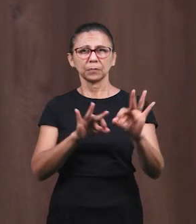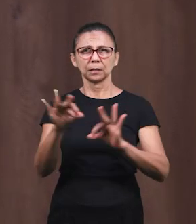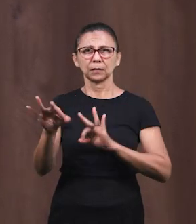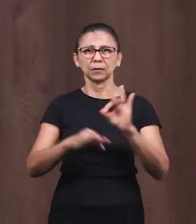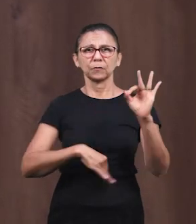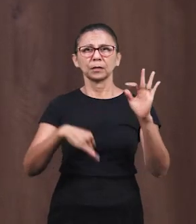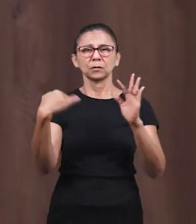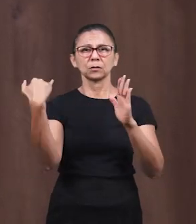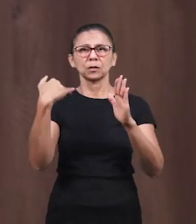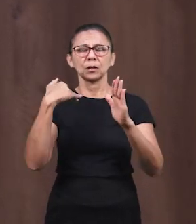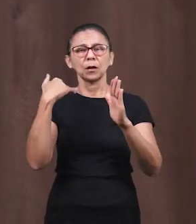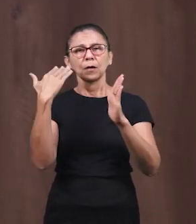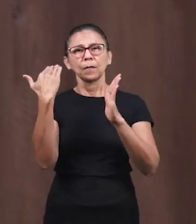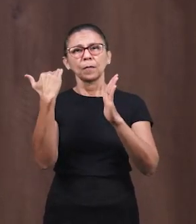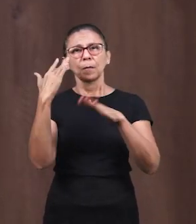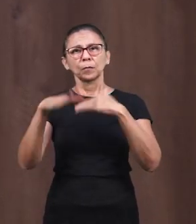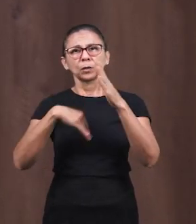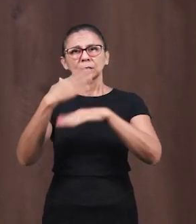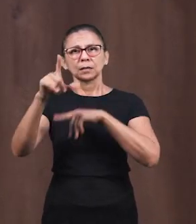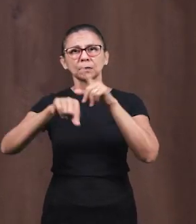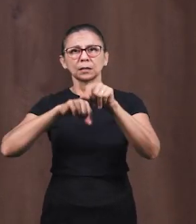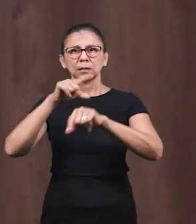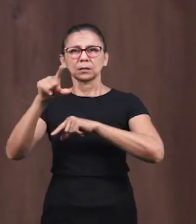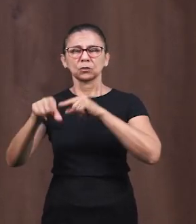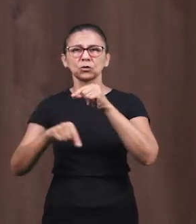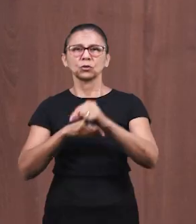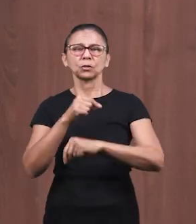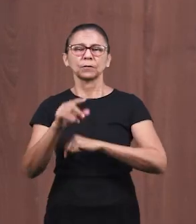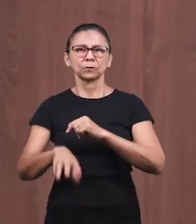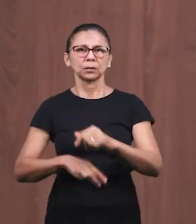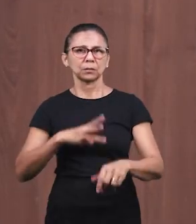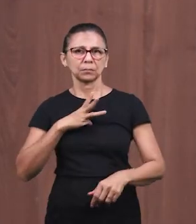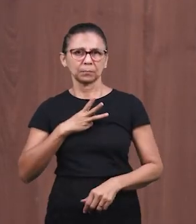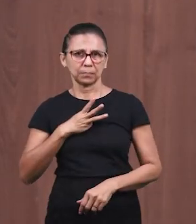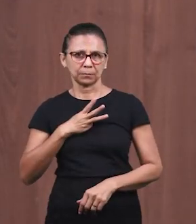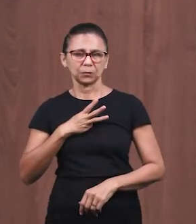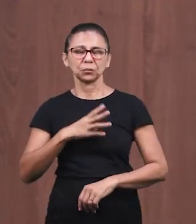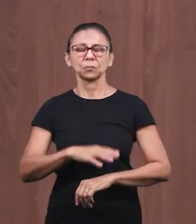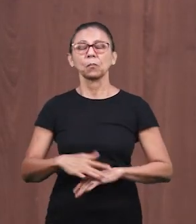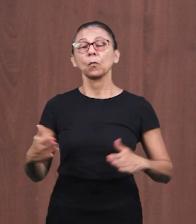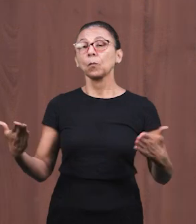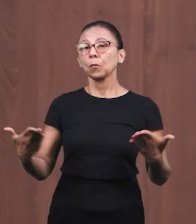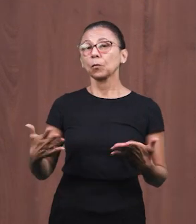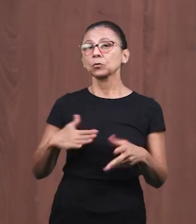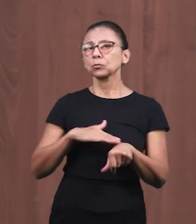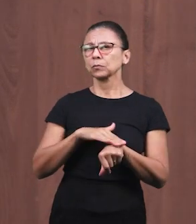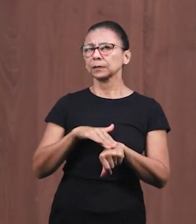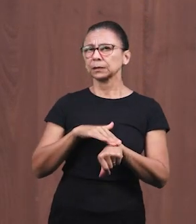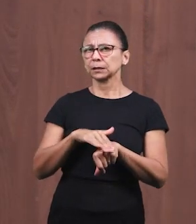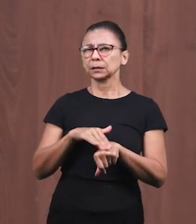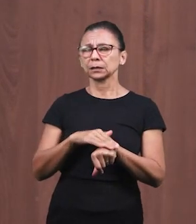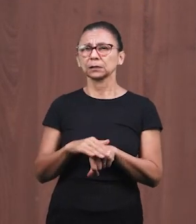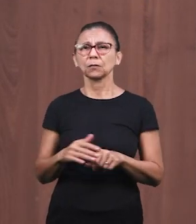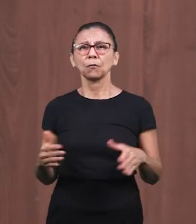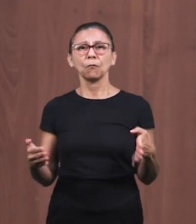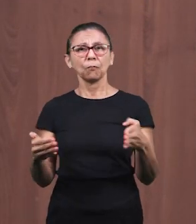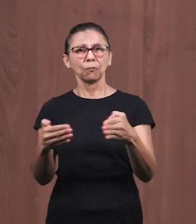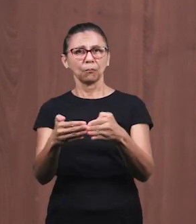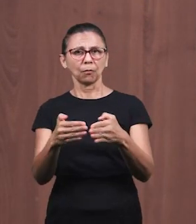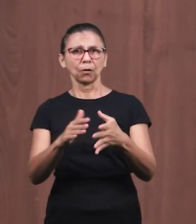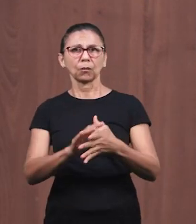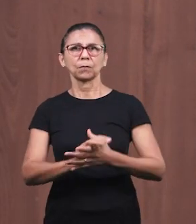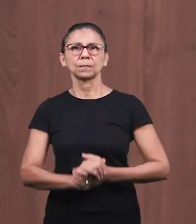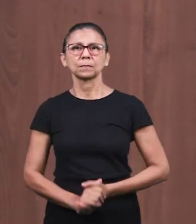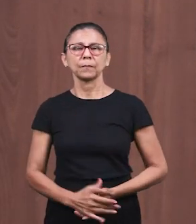para os processos seletivos do ensino médio. E hoje conversaremos